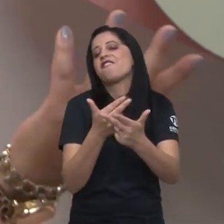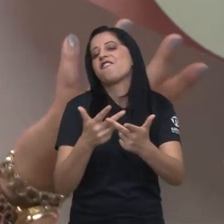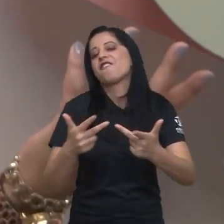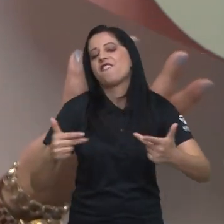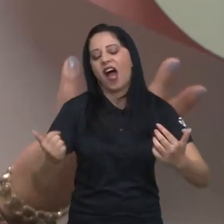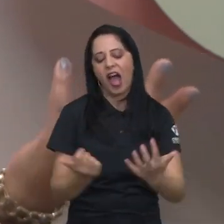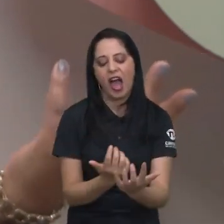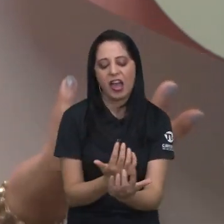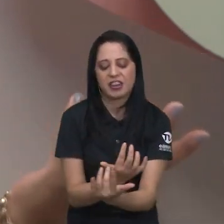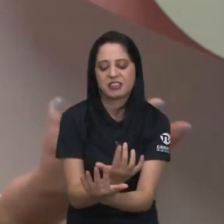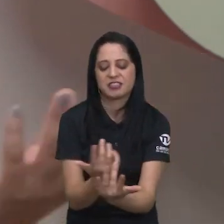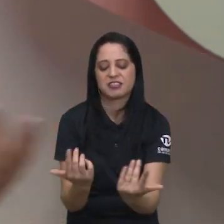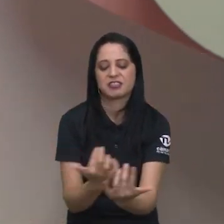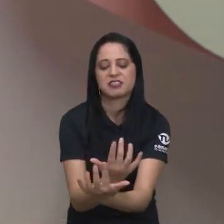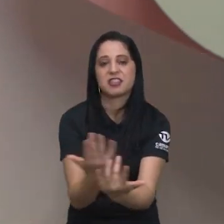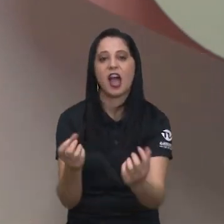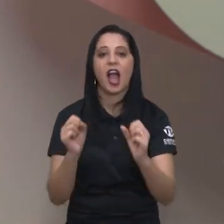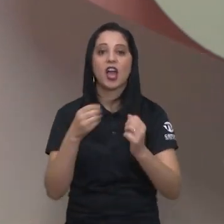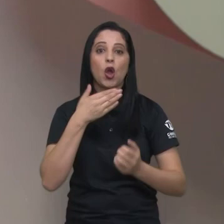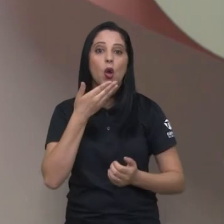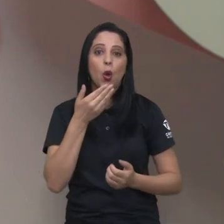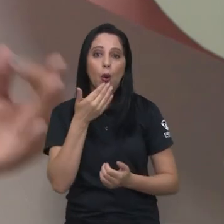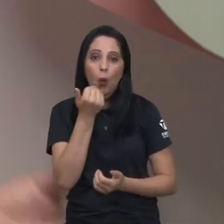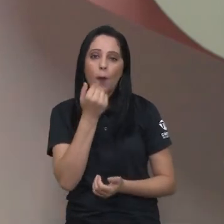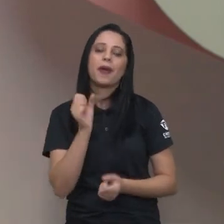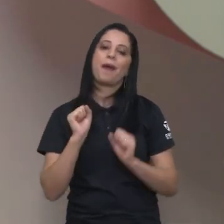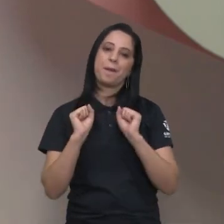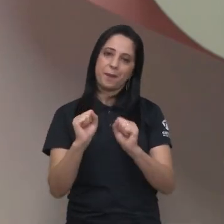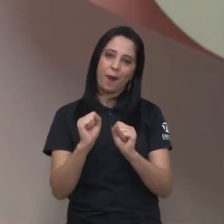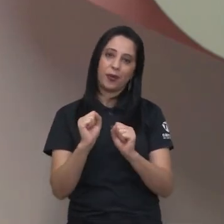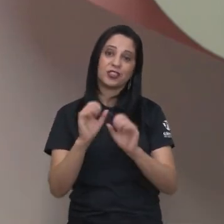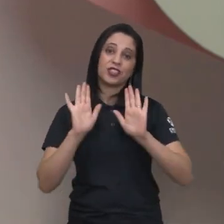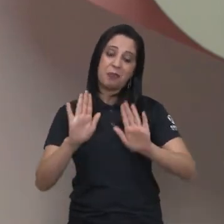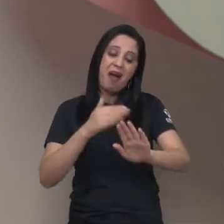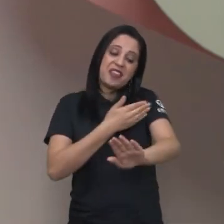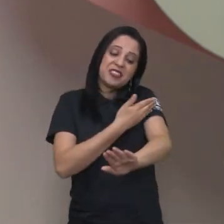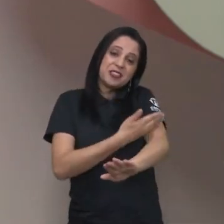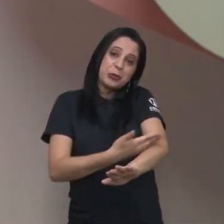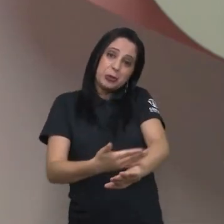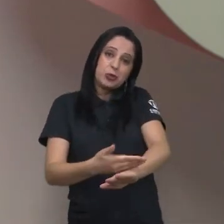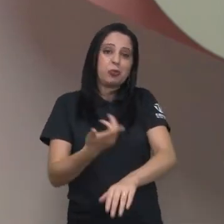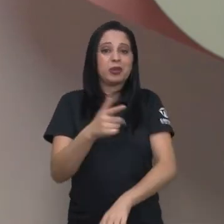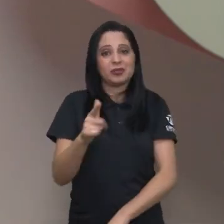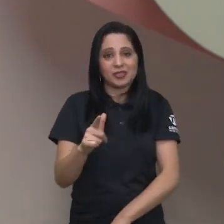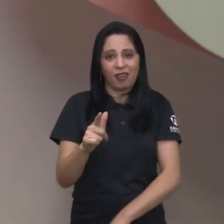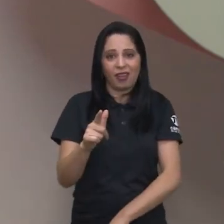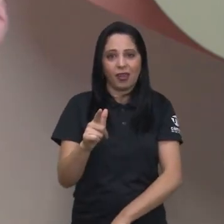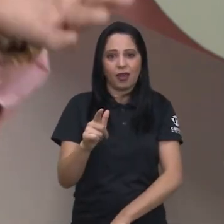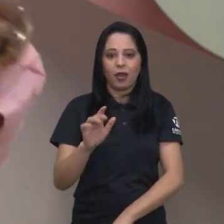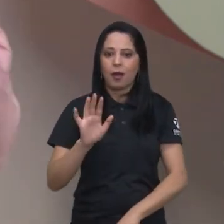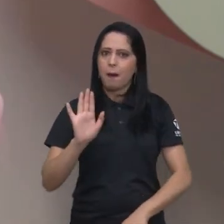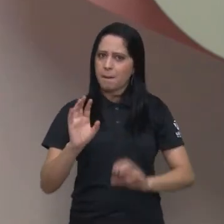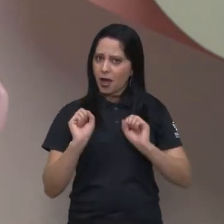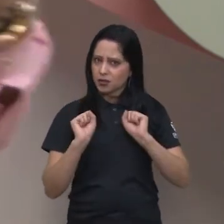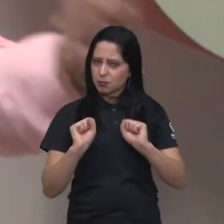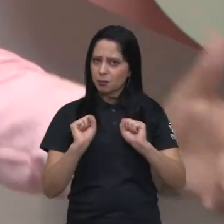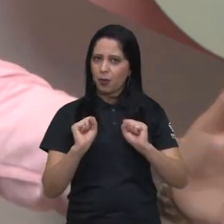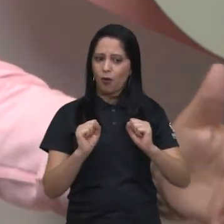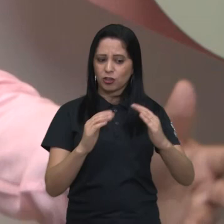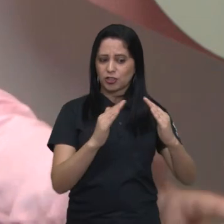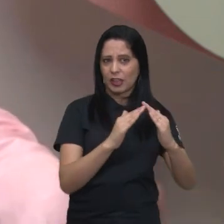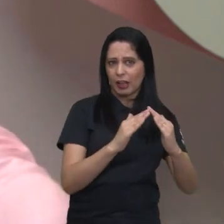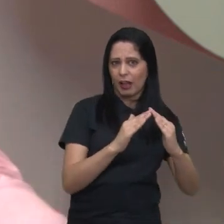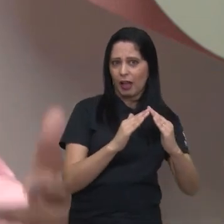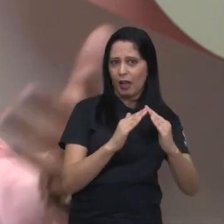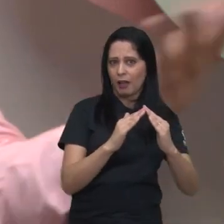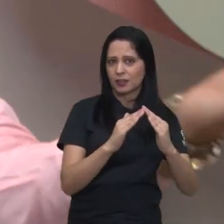de plantas comestíveis que não estão nas bancas das feiras, mas pode estar aí na sua casa, no quintal, no jardim, na